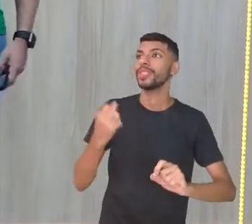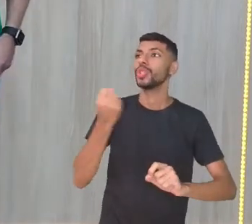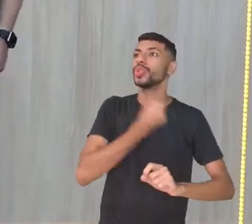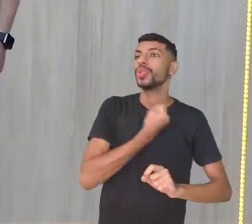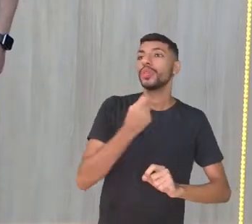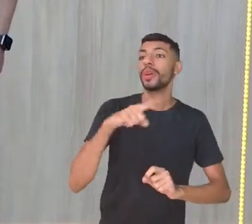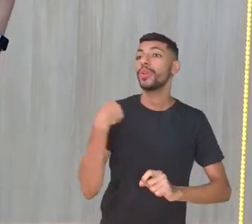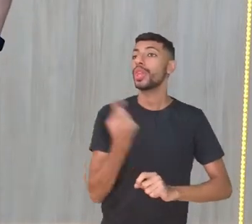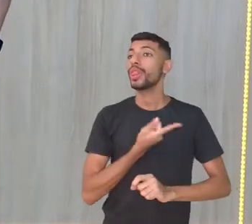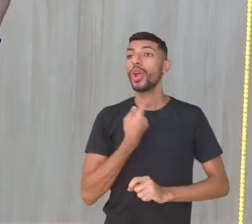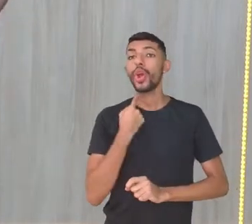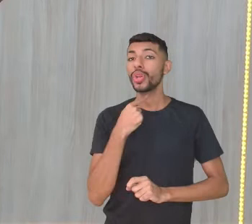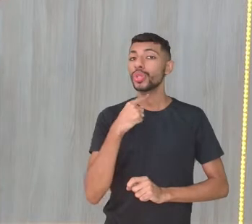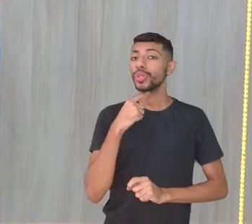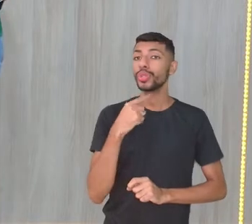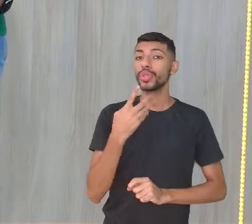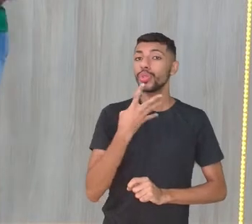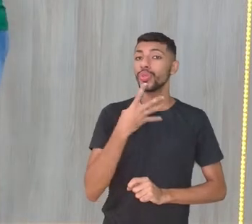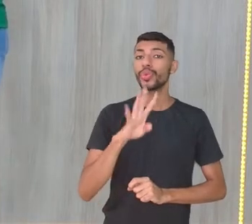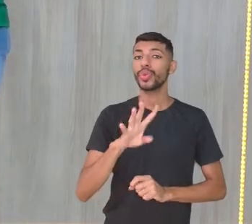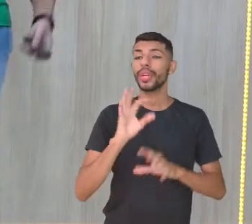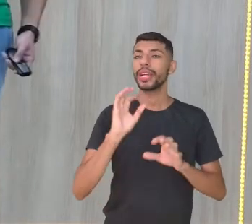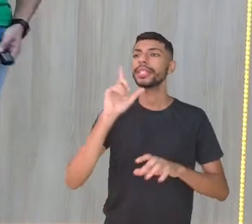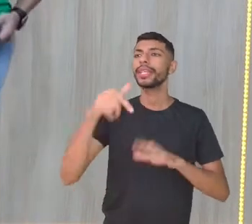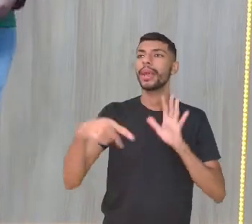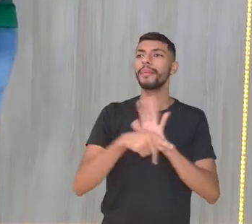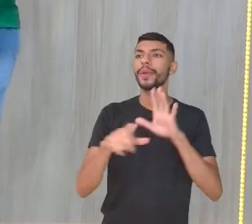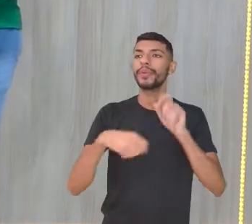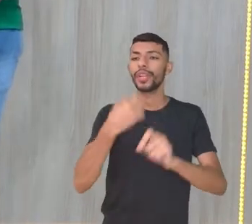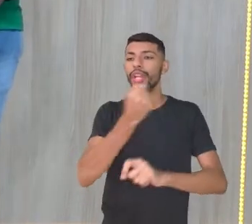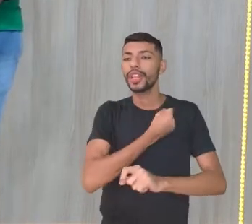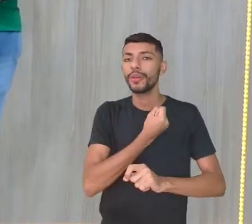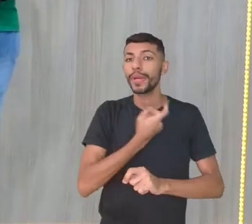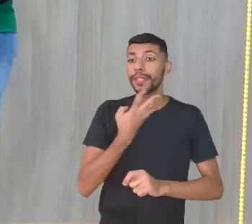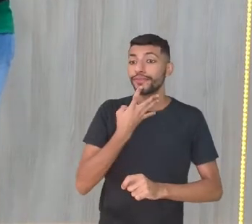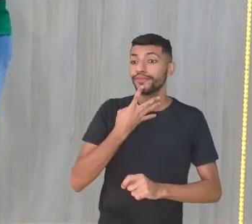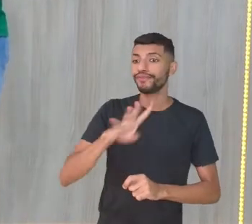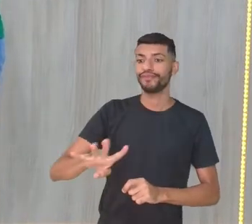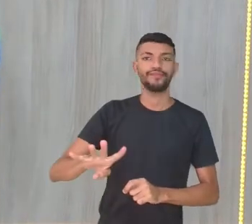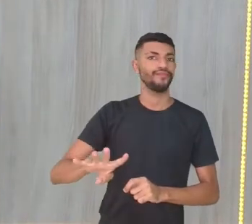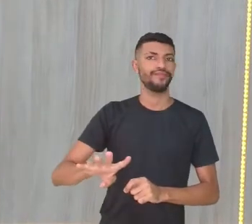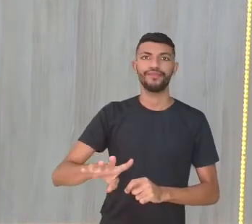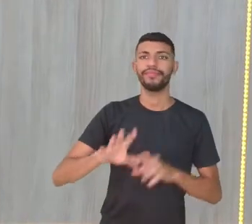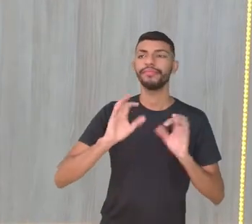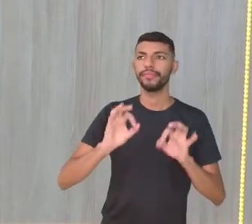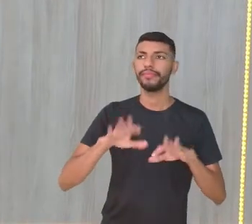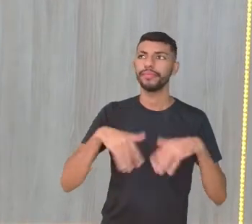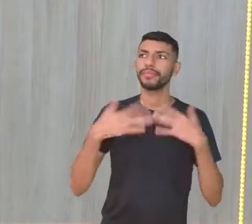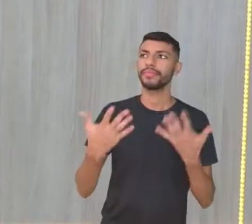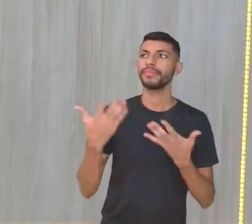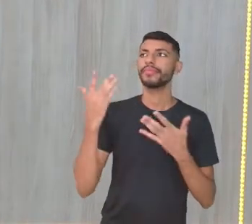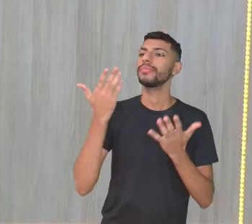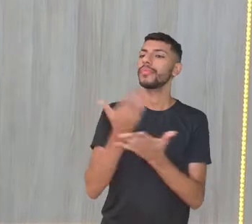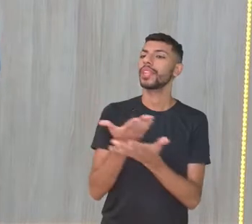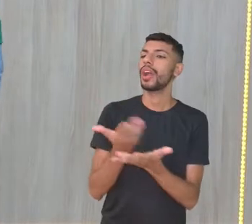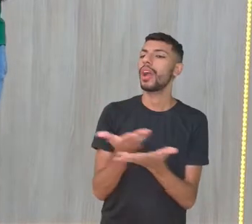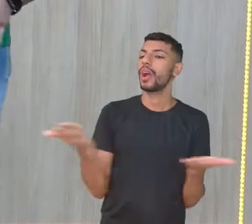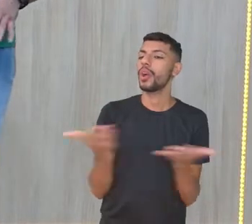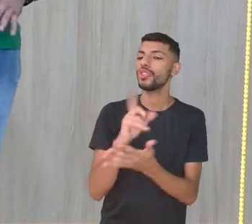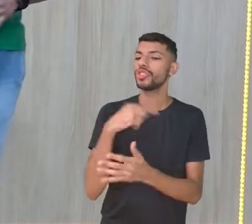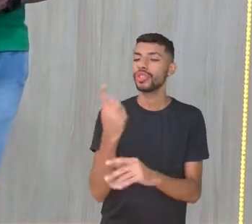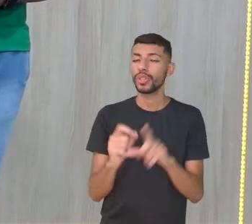não conhece, certo? Que são chamados de termos desconhecidos, certo? Então, na aula de hoje a gente vai